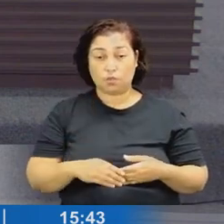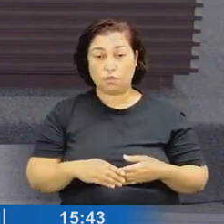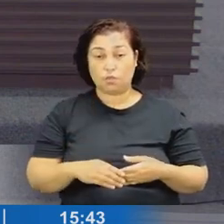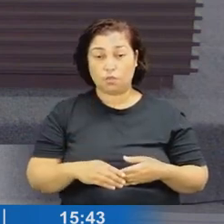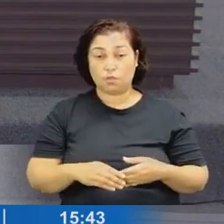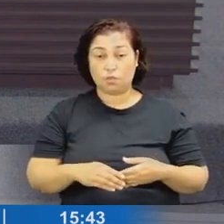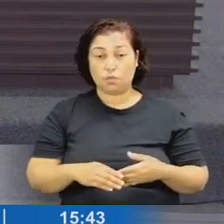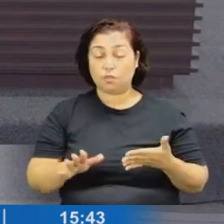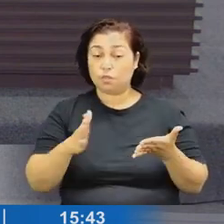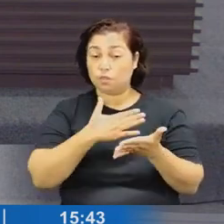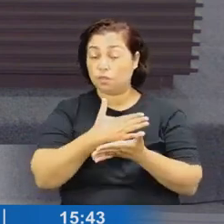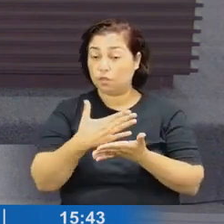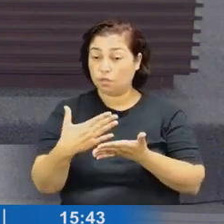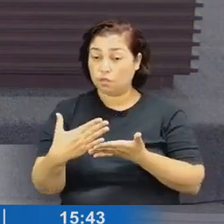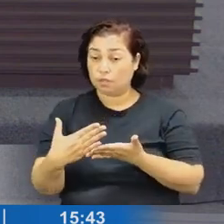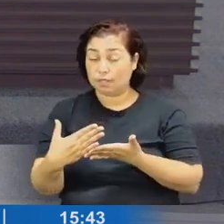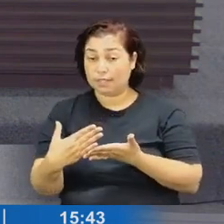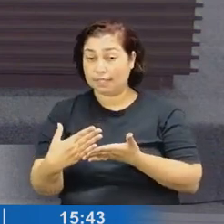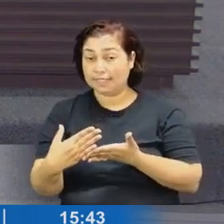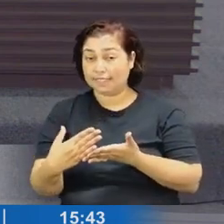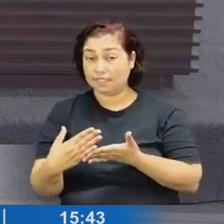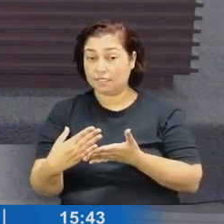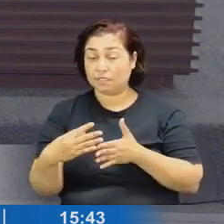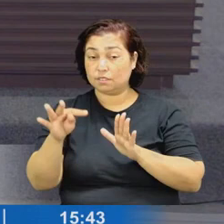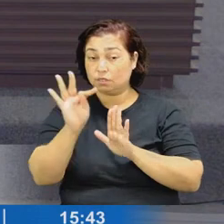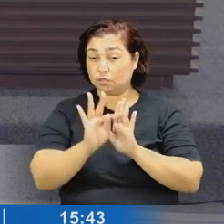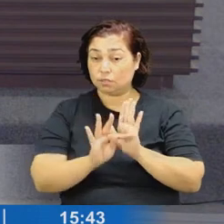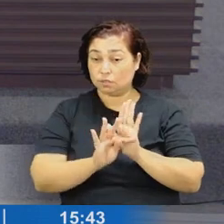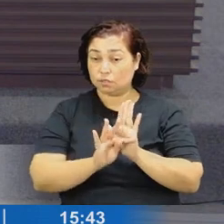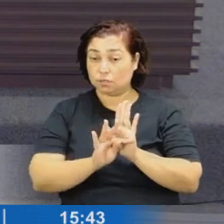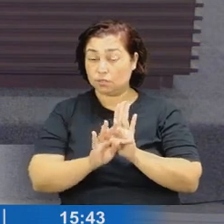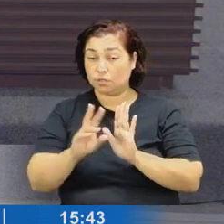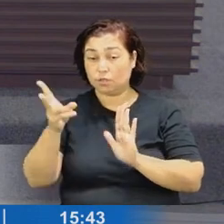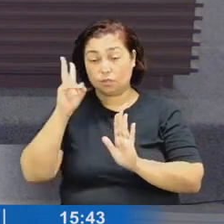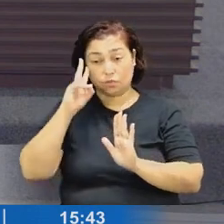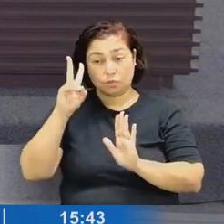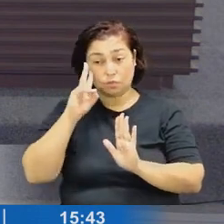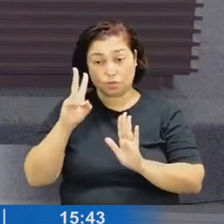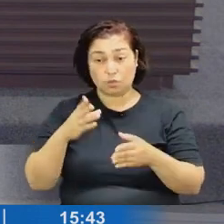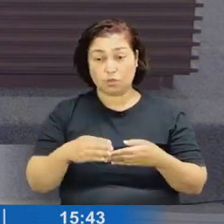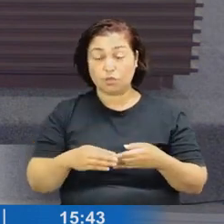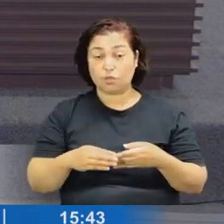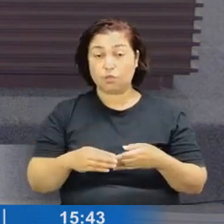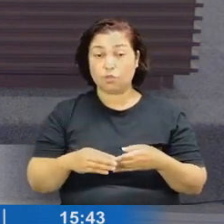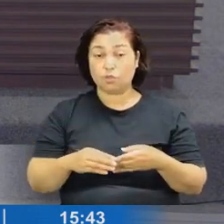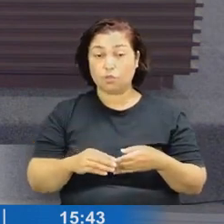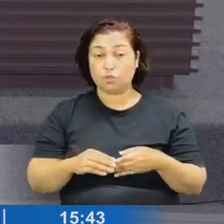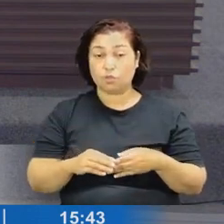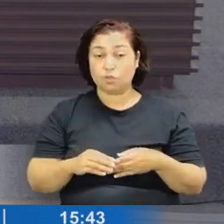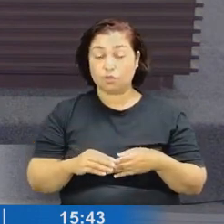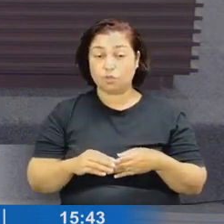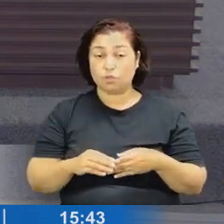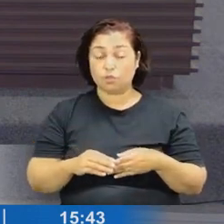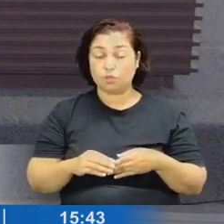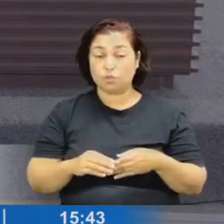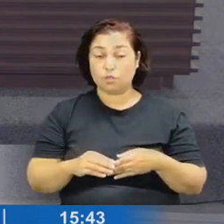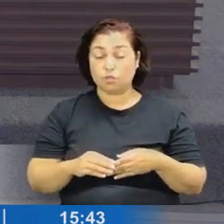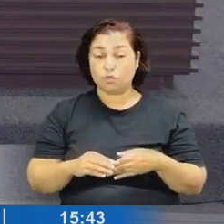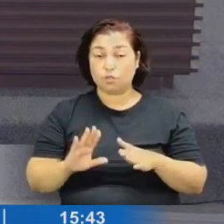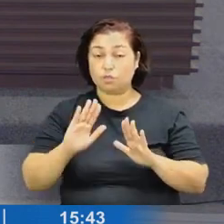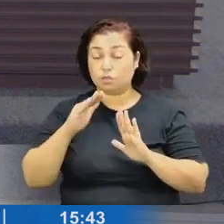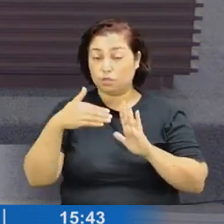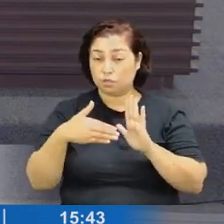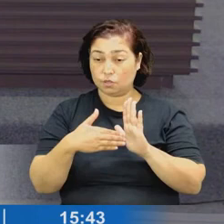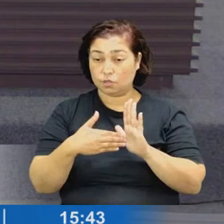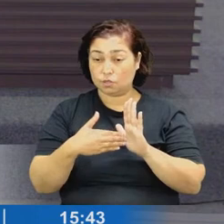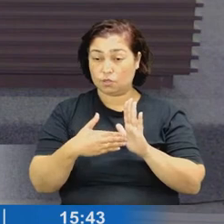você começa a codificação aí você tem parte de conexão que é uma história dentro da história tem que saber botar os elementos você tem comparação tem justificativa